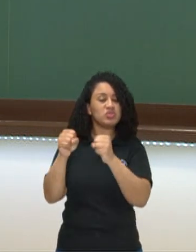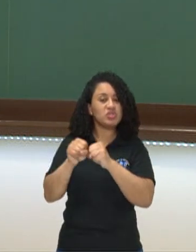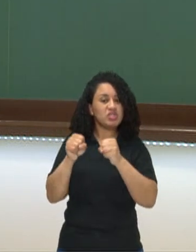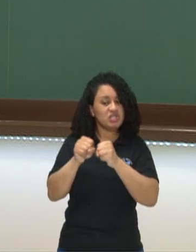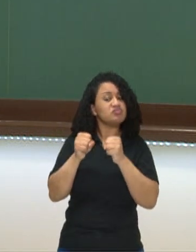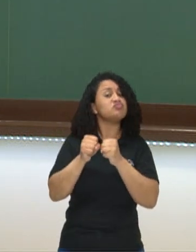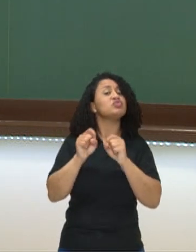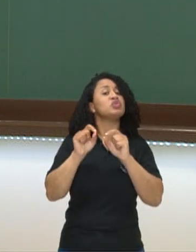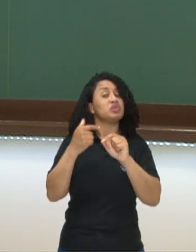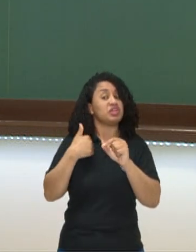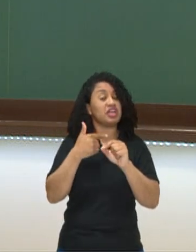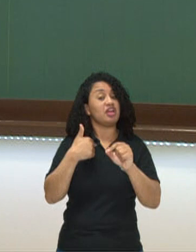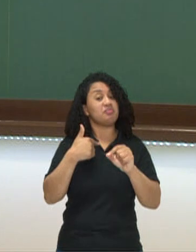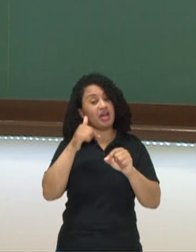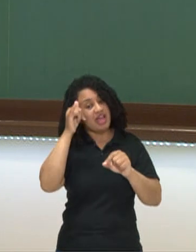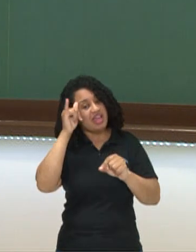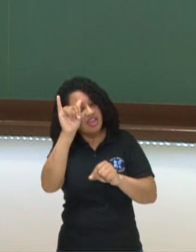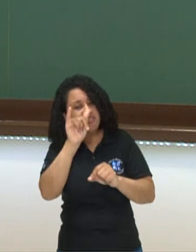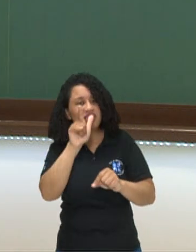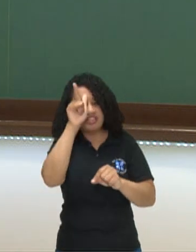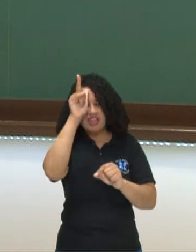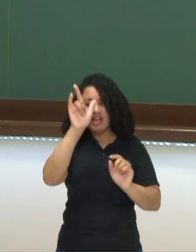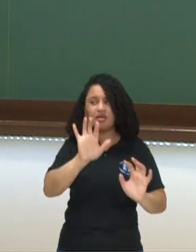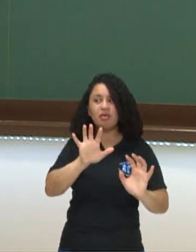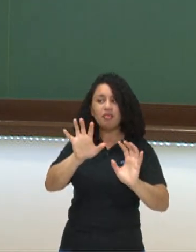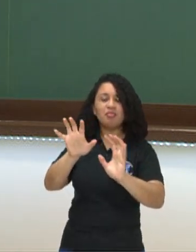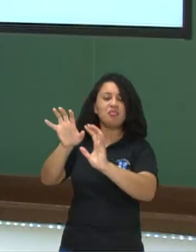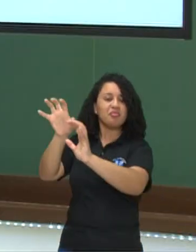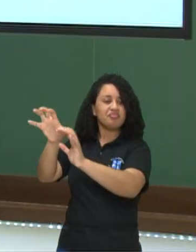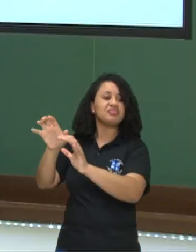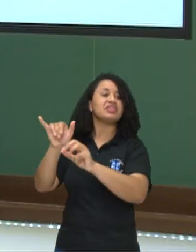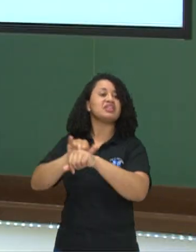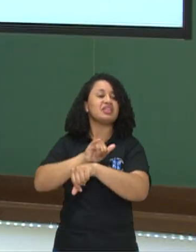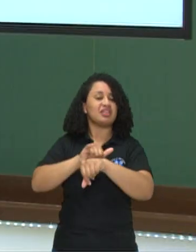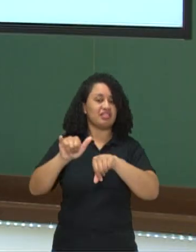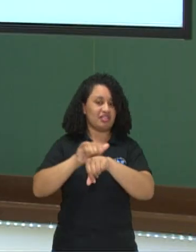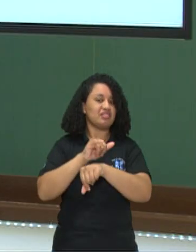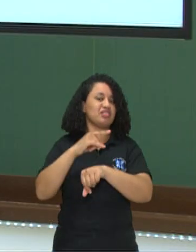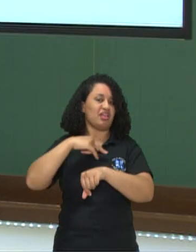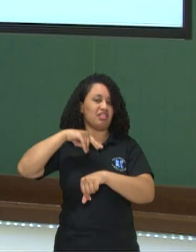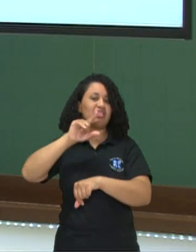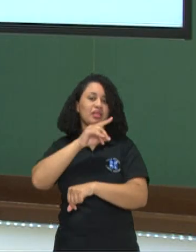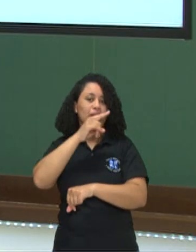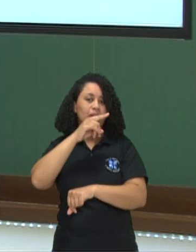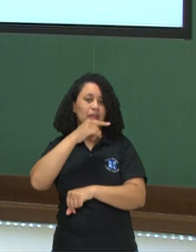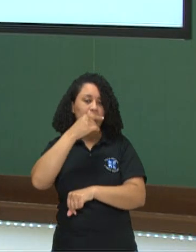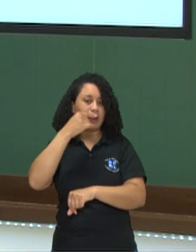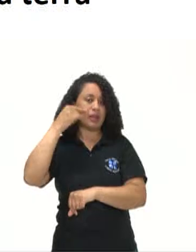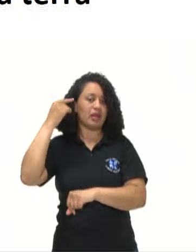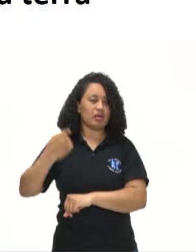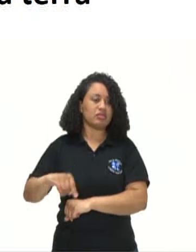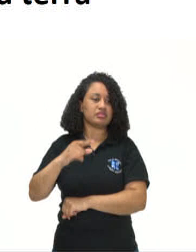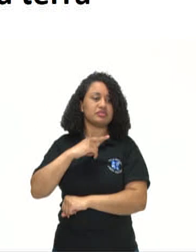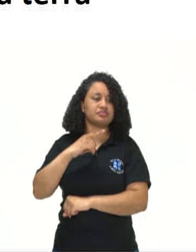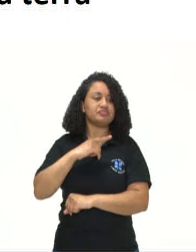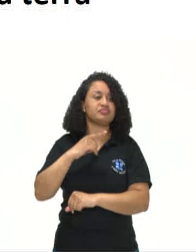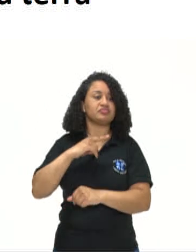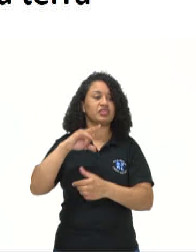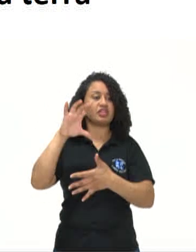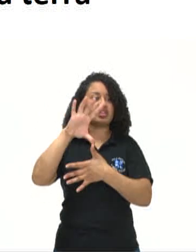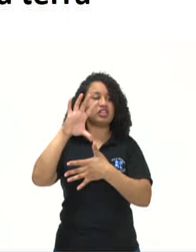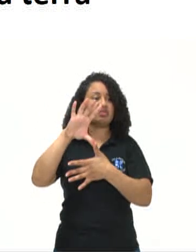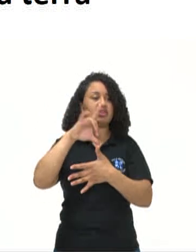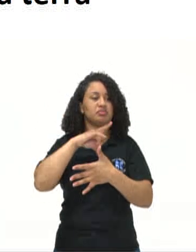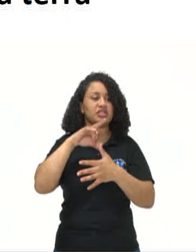para então segurar o avanço alemão. Tática da terra arrasada. Então você tem no mapinha do lado esquerdo o domínio então